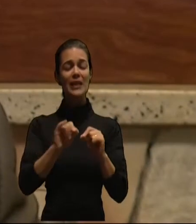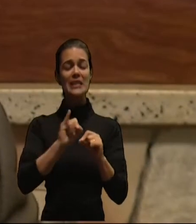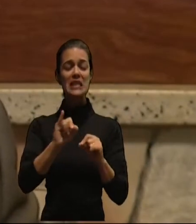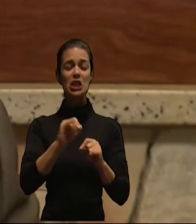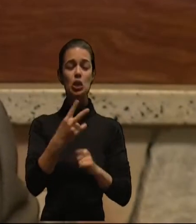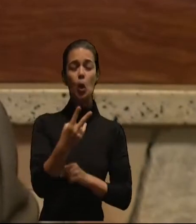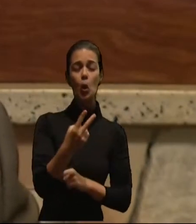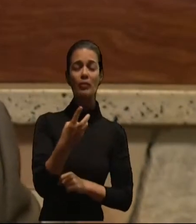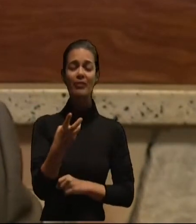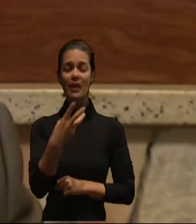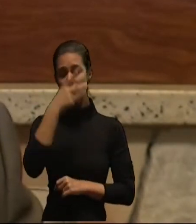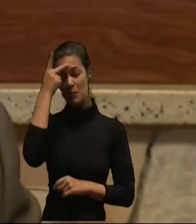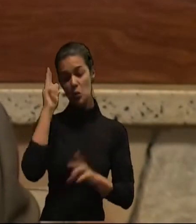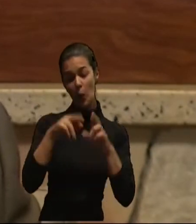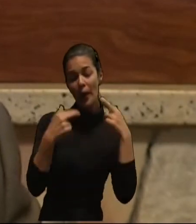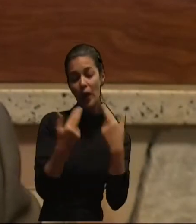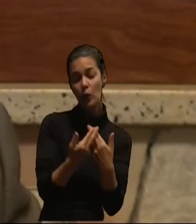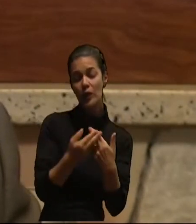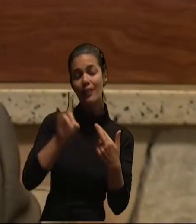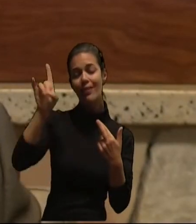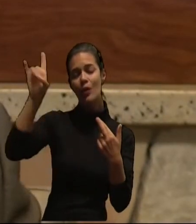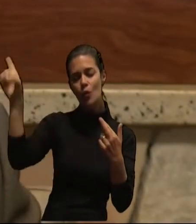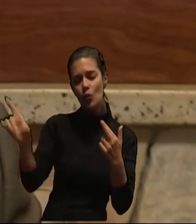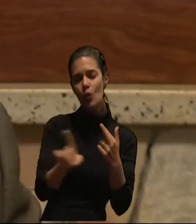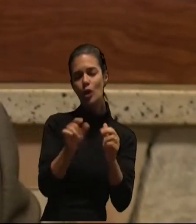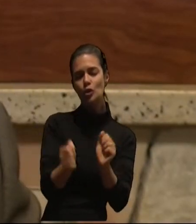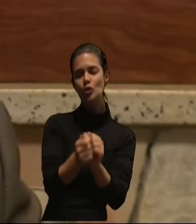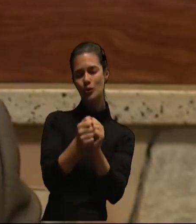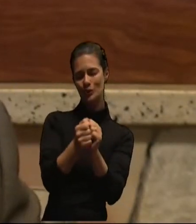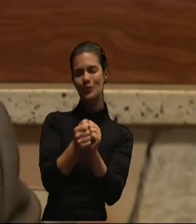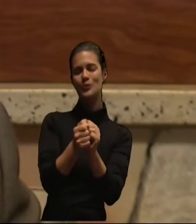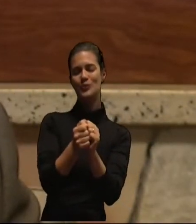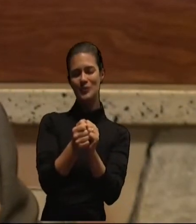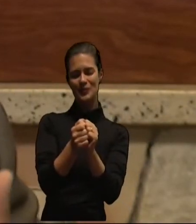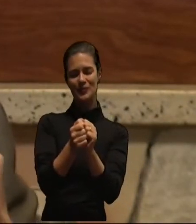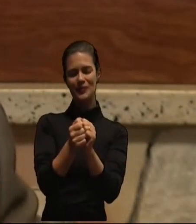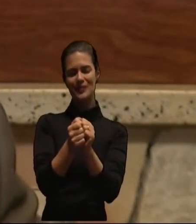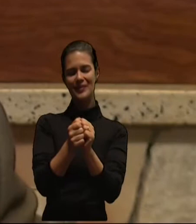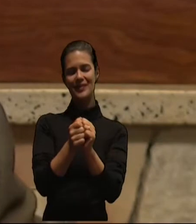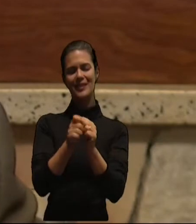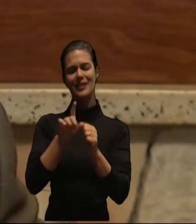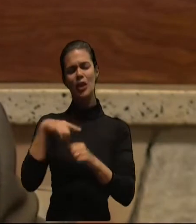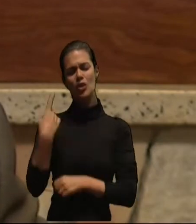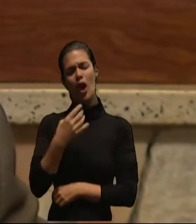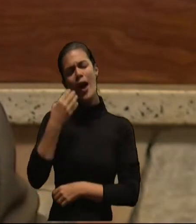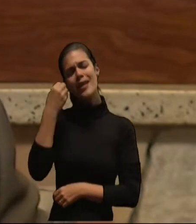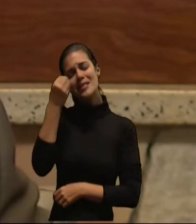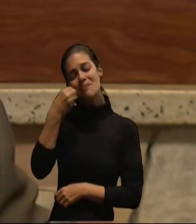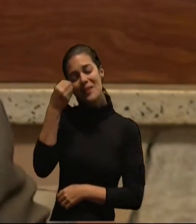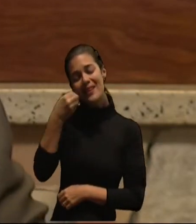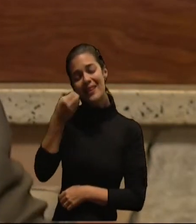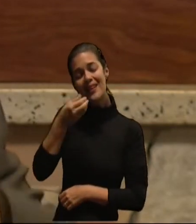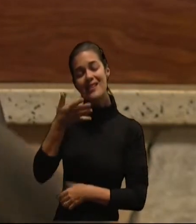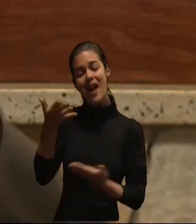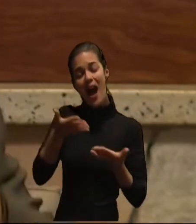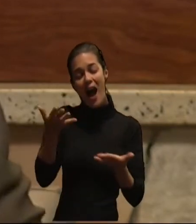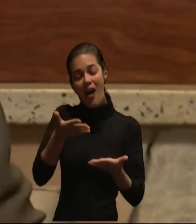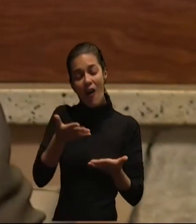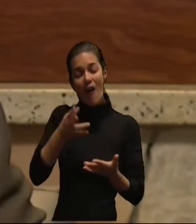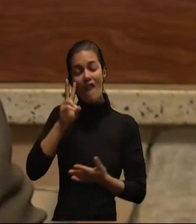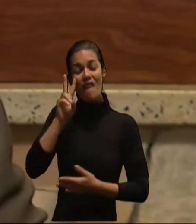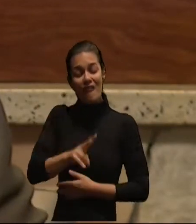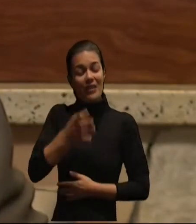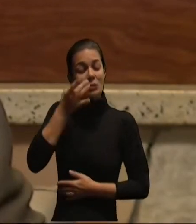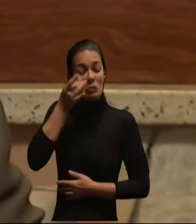presente. Por isso, como é bom, Pai, dizermos e afirmarmos por experiência, e não apenas porque ouvimos